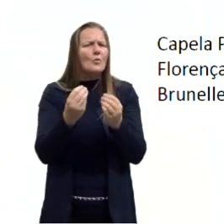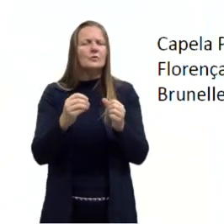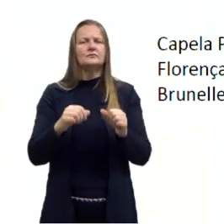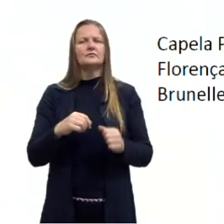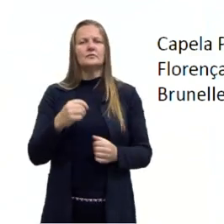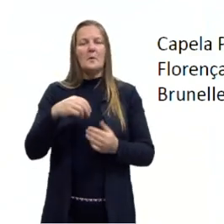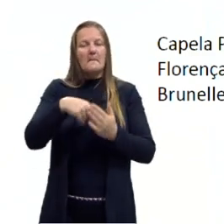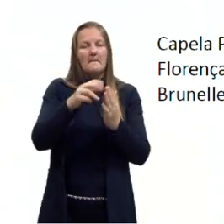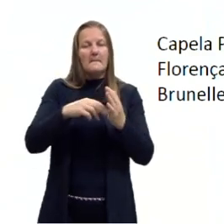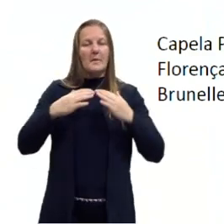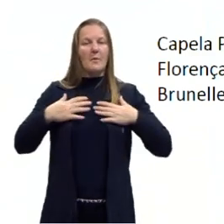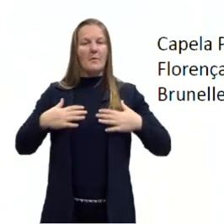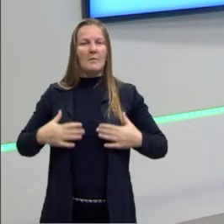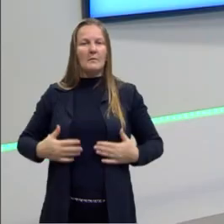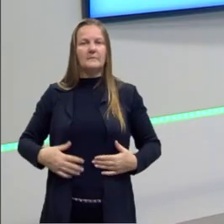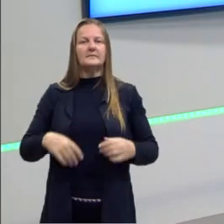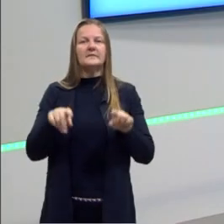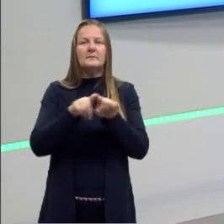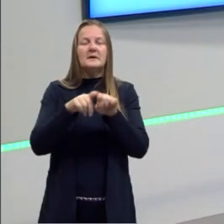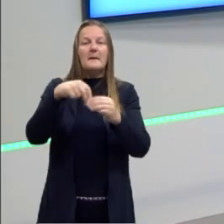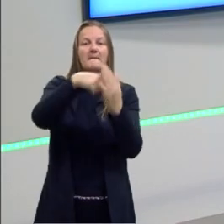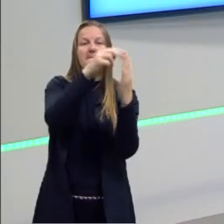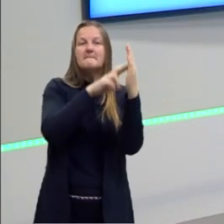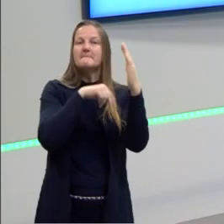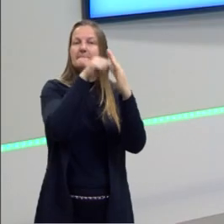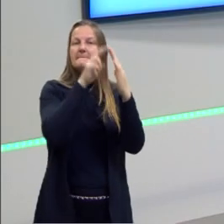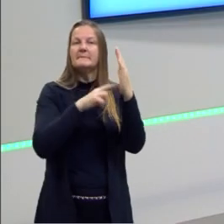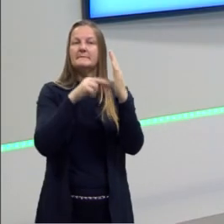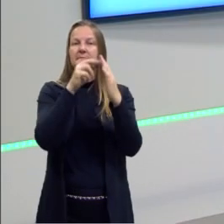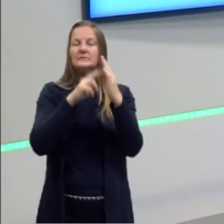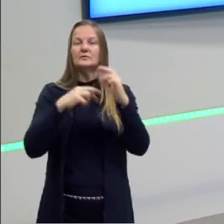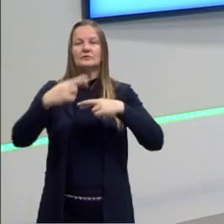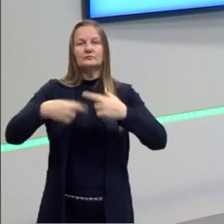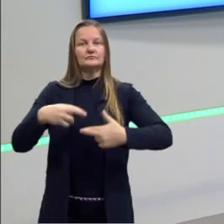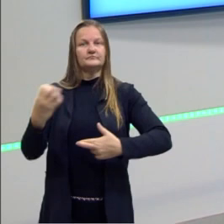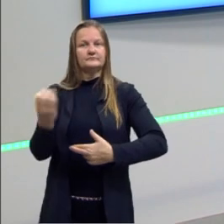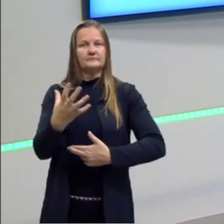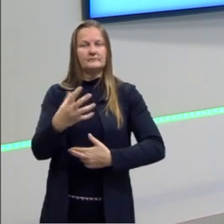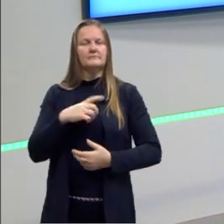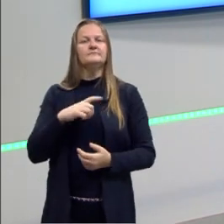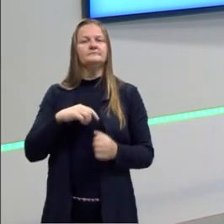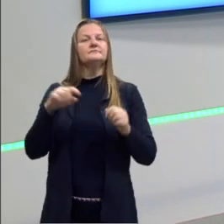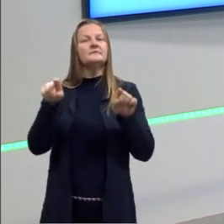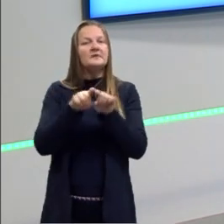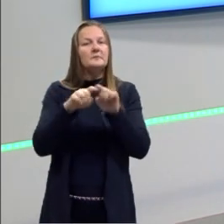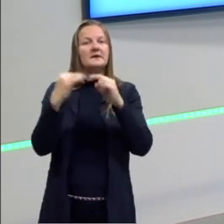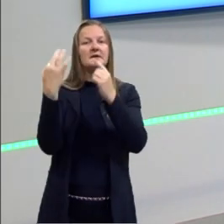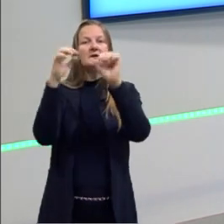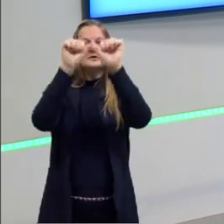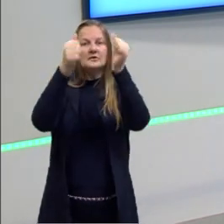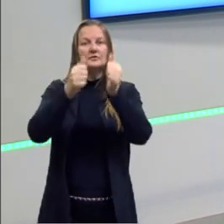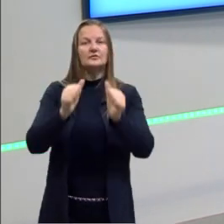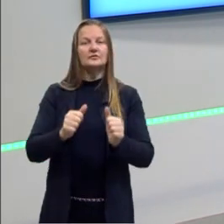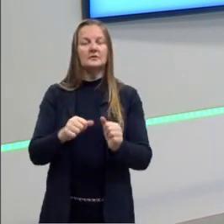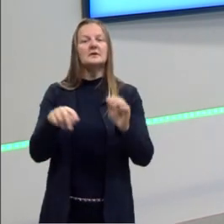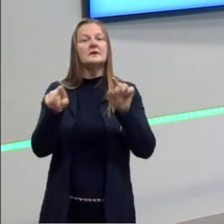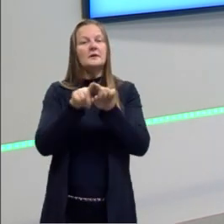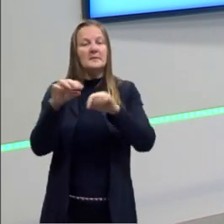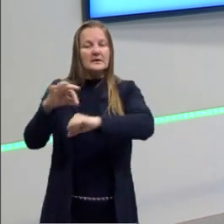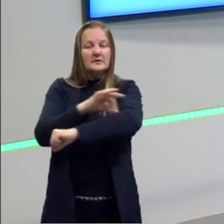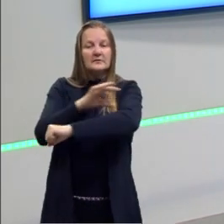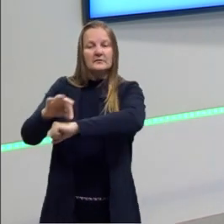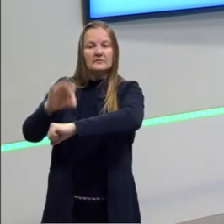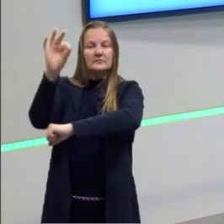nas pinturas renascentistas na escultura renascentista aparece também aqui na arquitetura